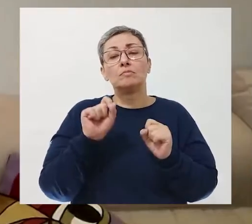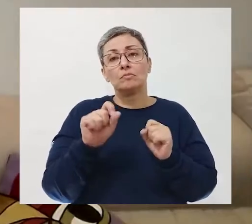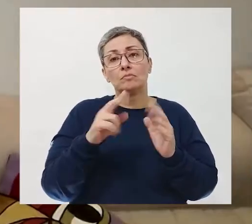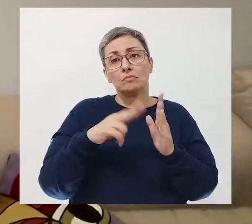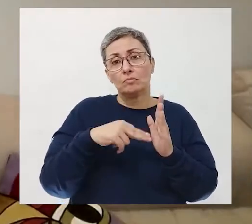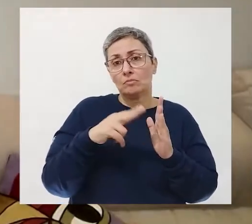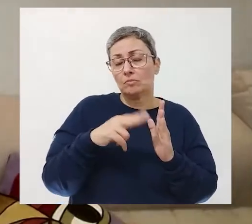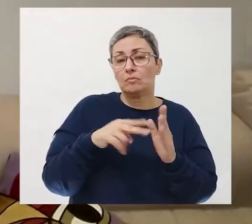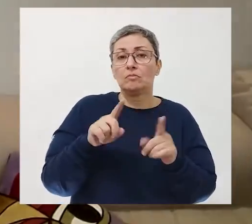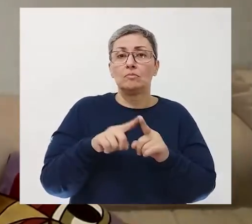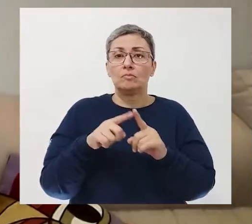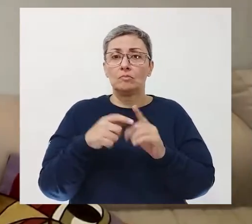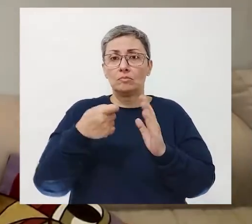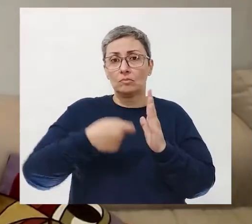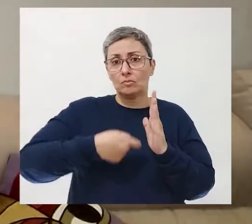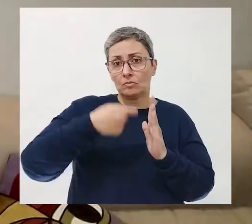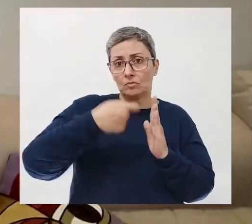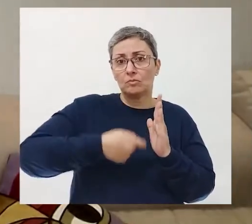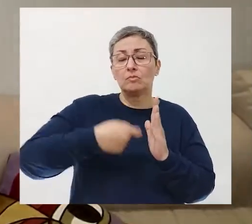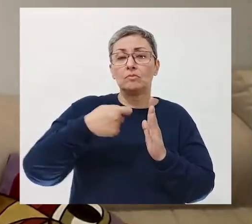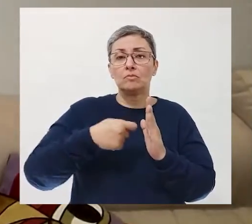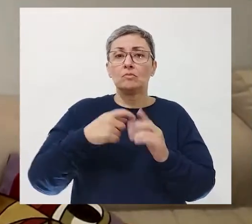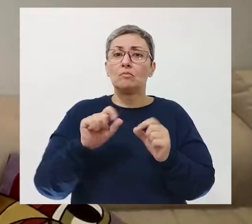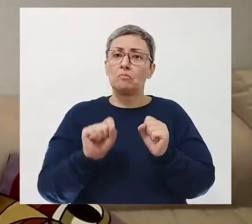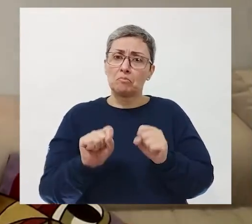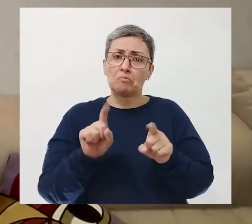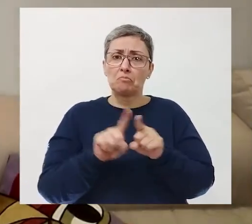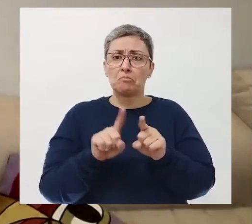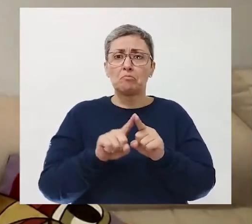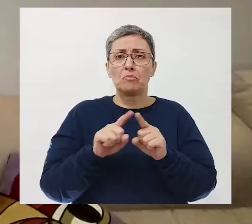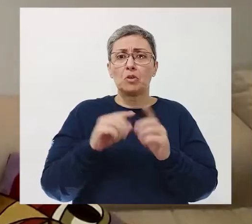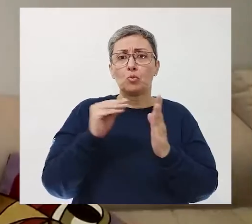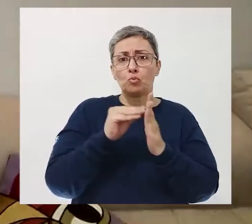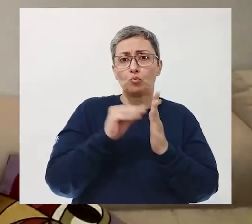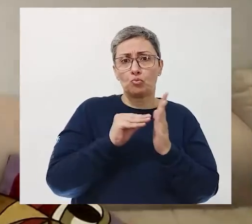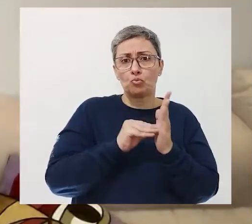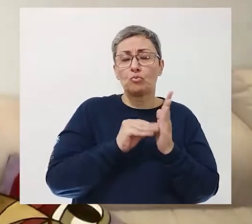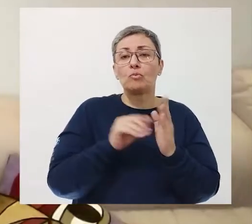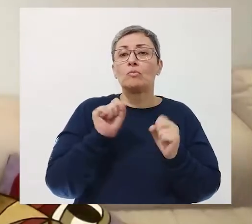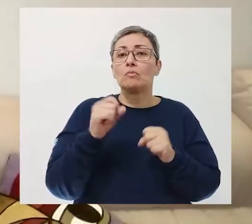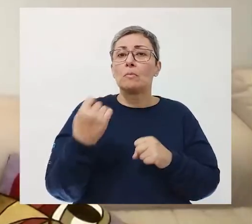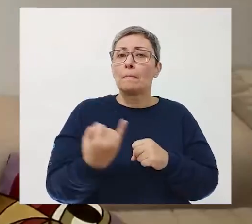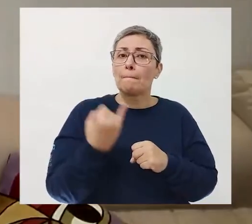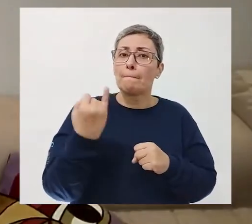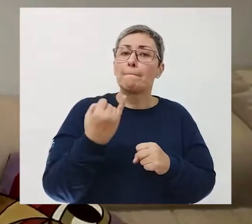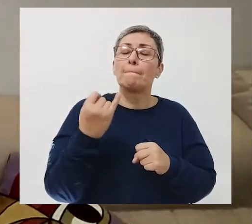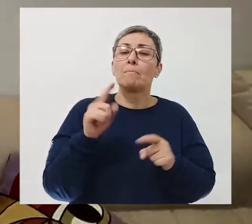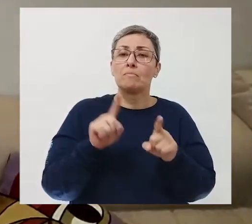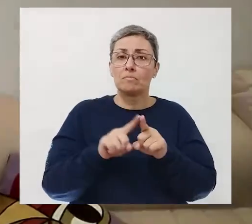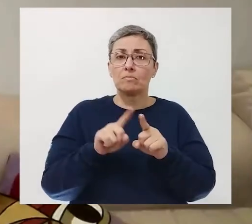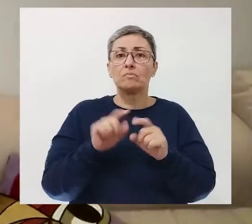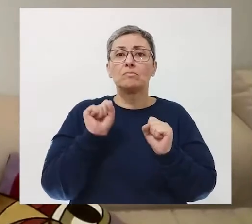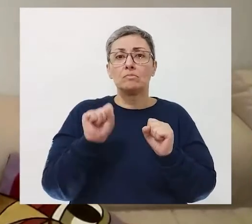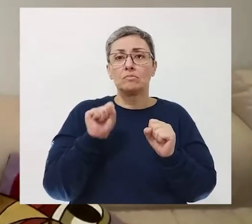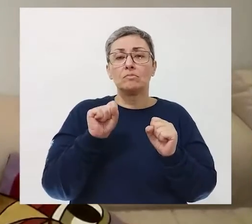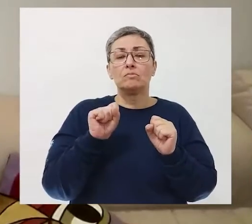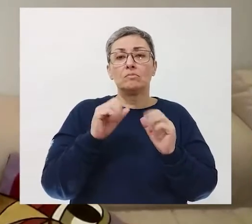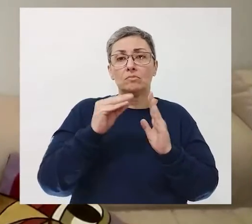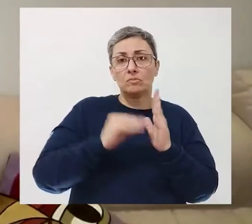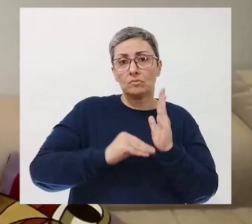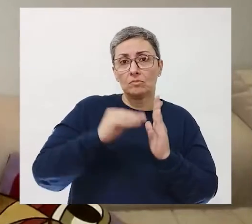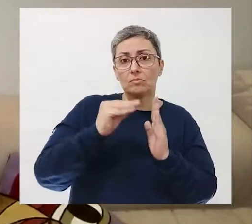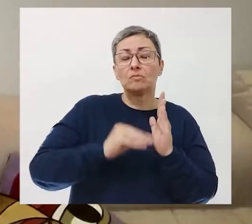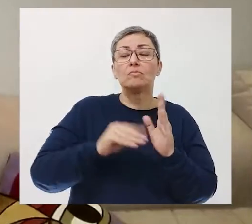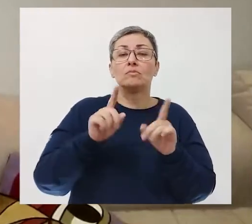pincel, pode ser aqueles rolinhos ou pode ser uma esponjinha. O importante é vocês passarem a